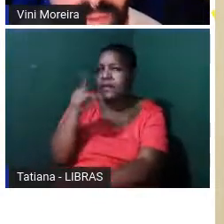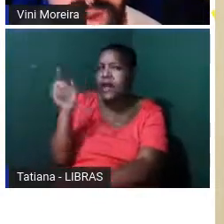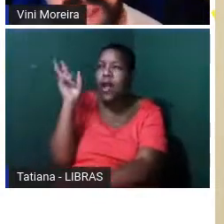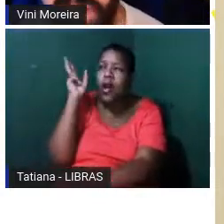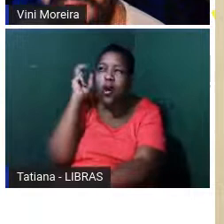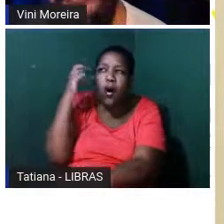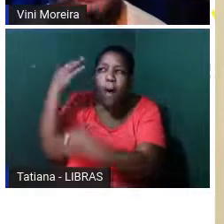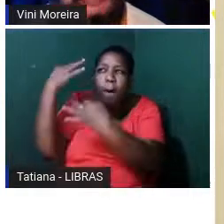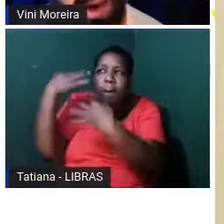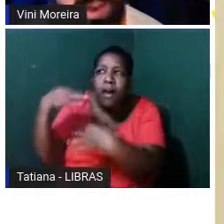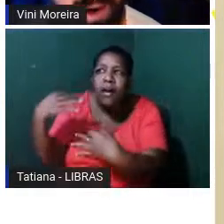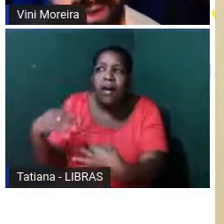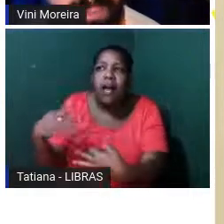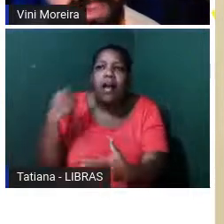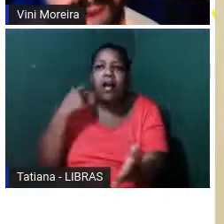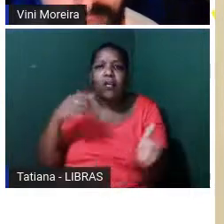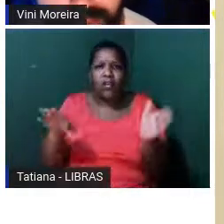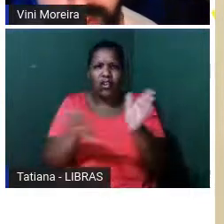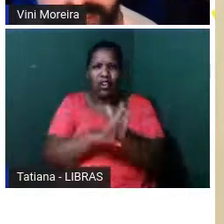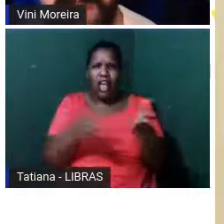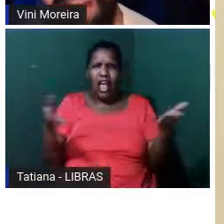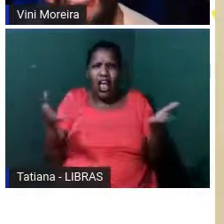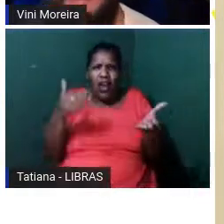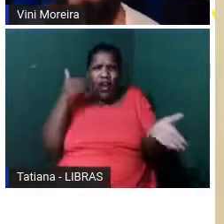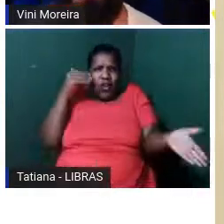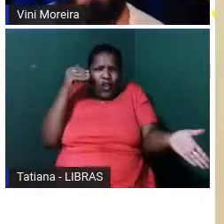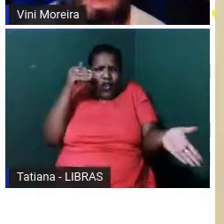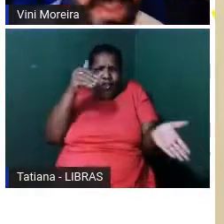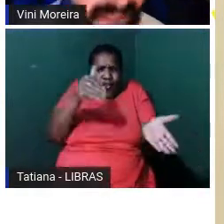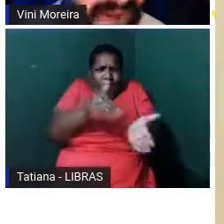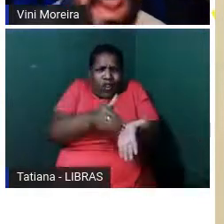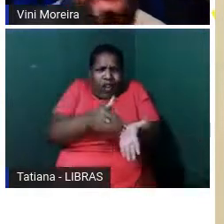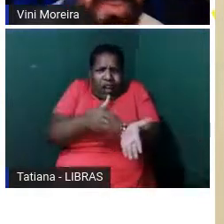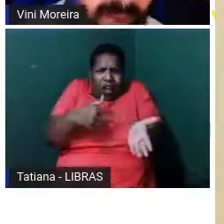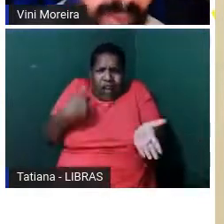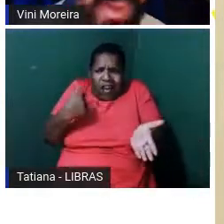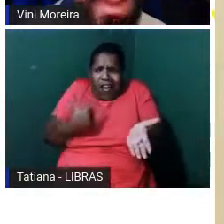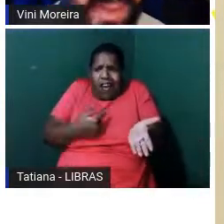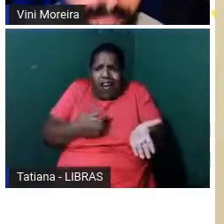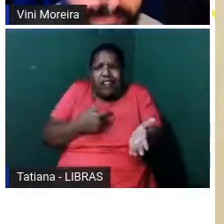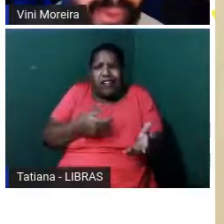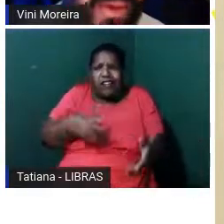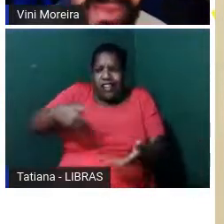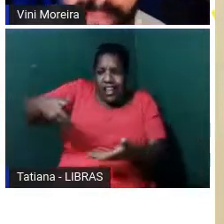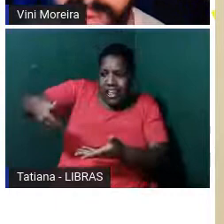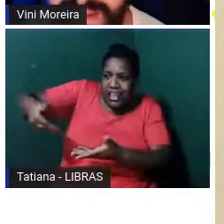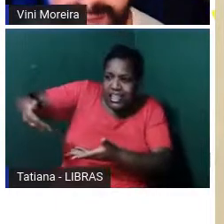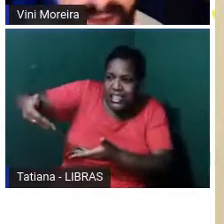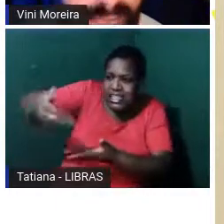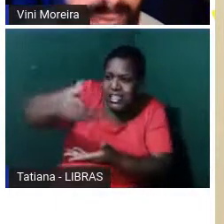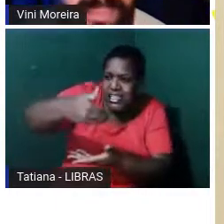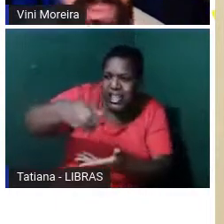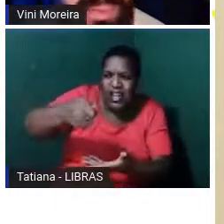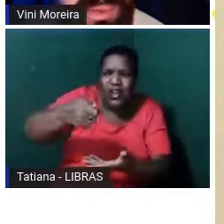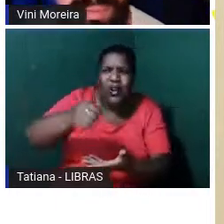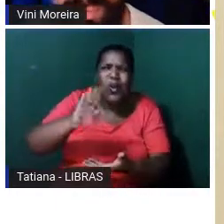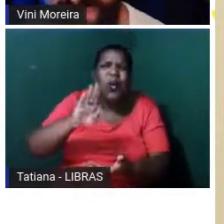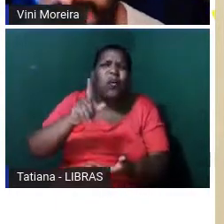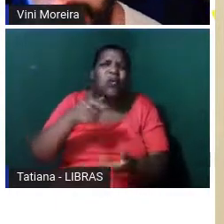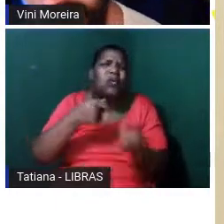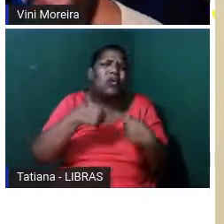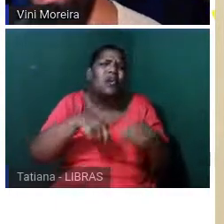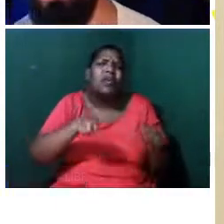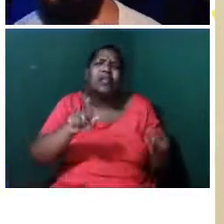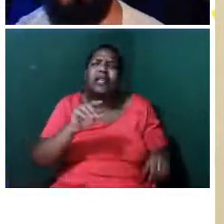um som bem feito para chegar agora no finalzinho e a gente tá com a cobertura nesse bolo que não precisava era um